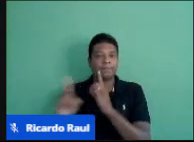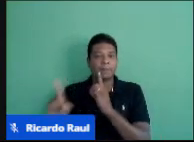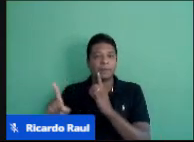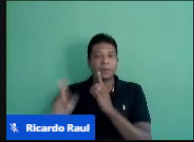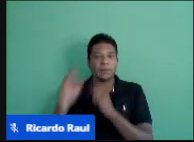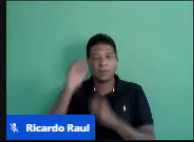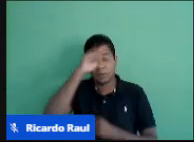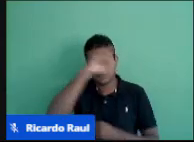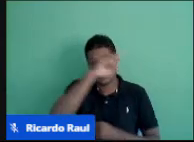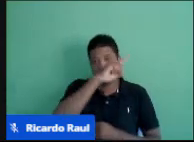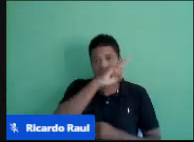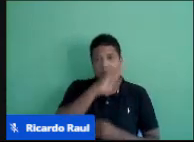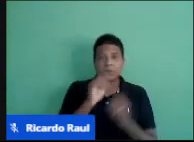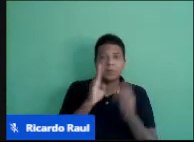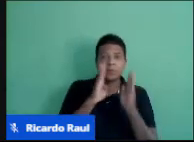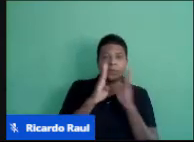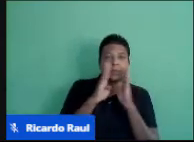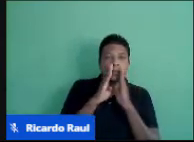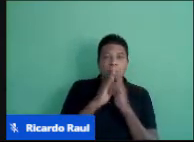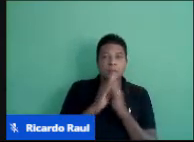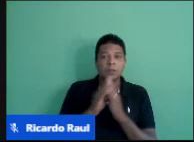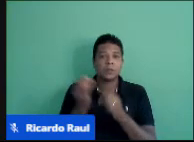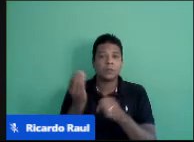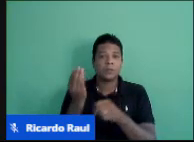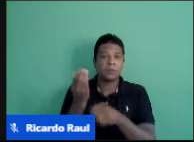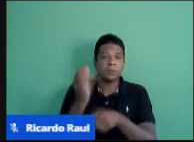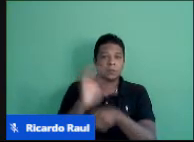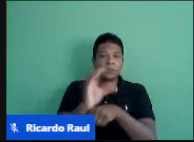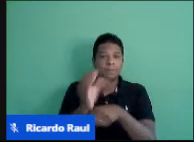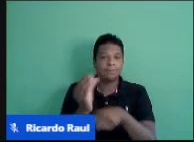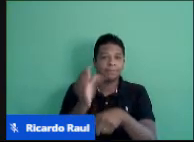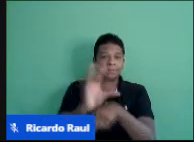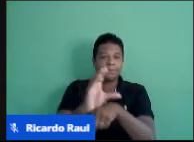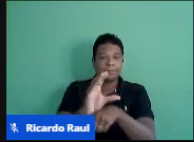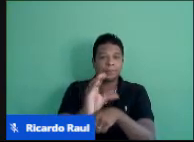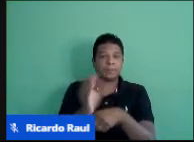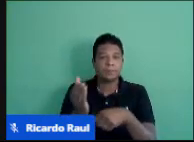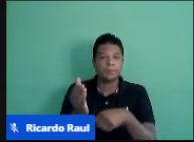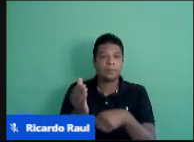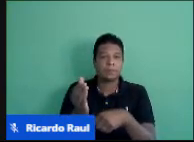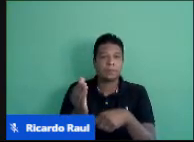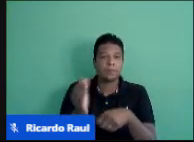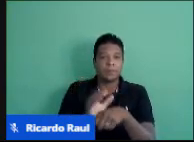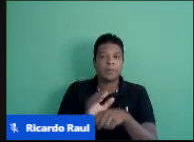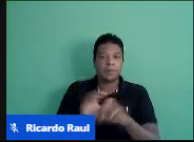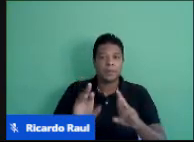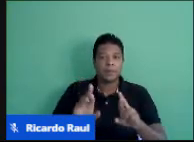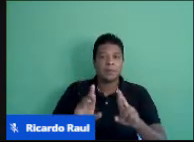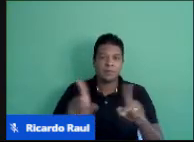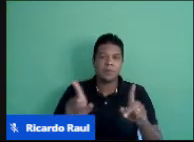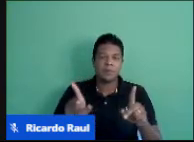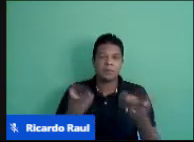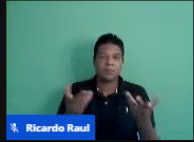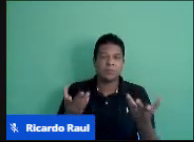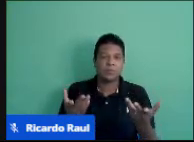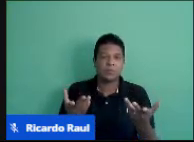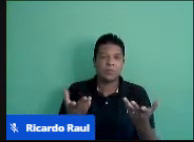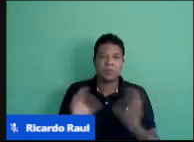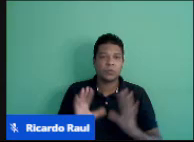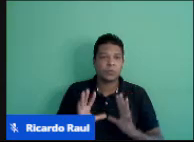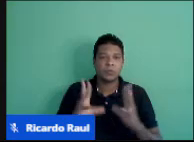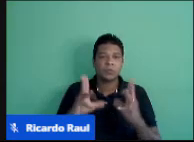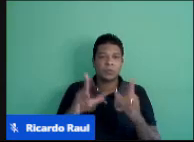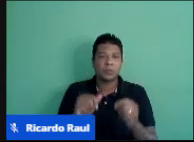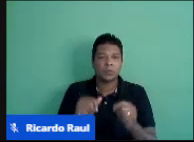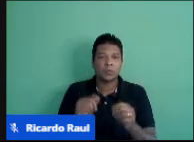assim, de postagens, assim, e é muito mais complexo, né? Eu nem sei se todos também têm